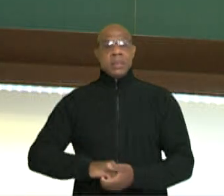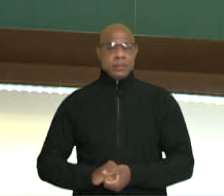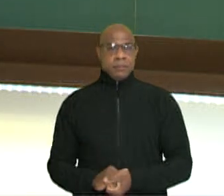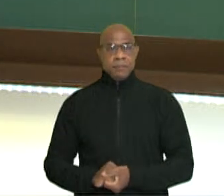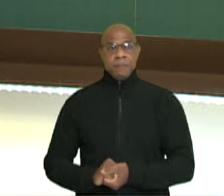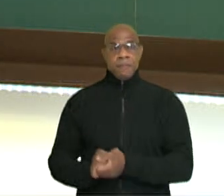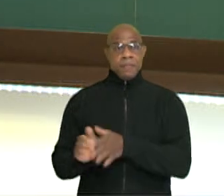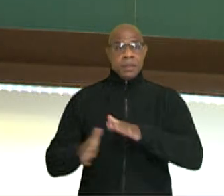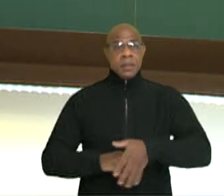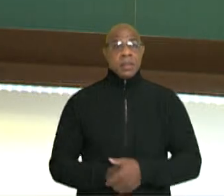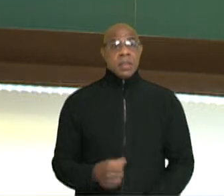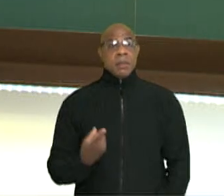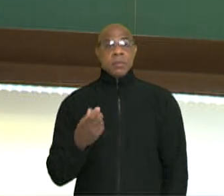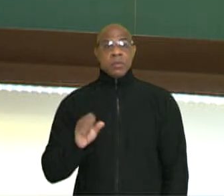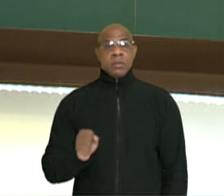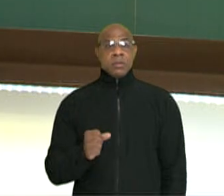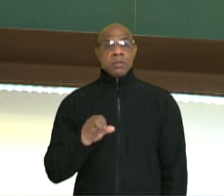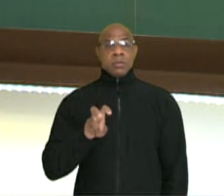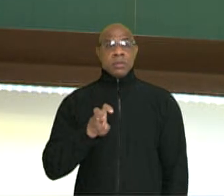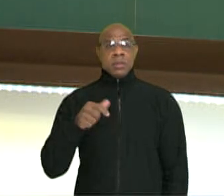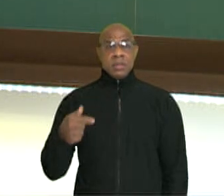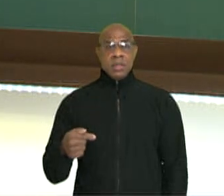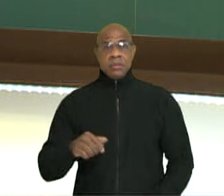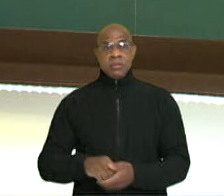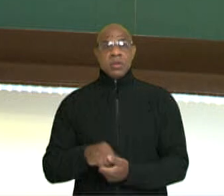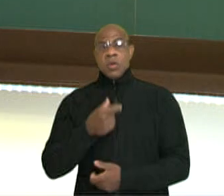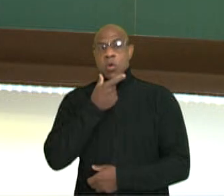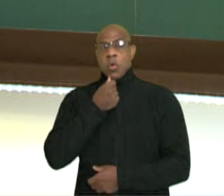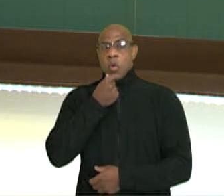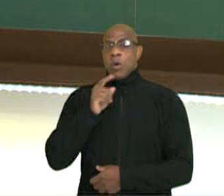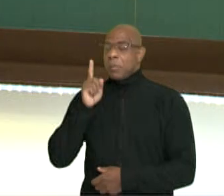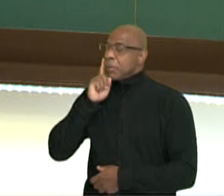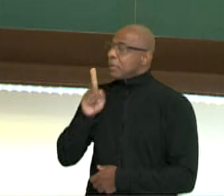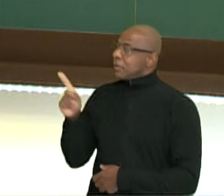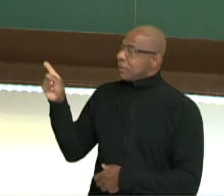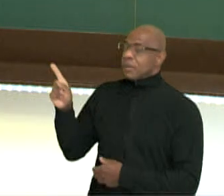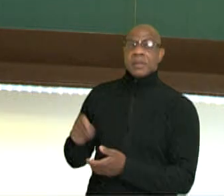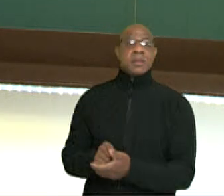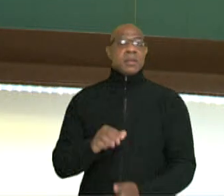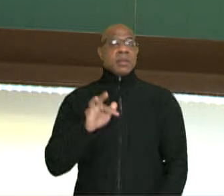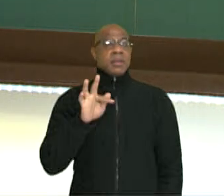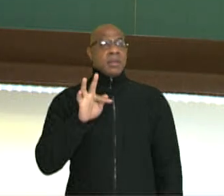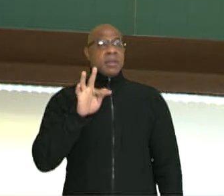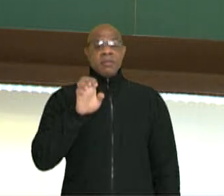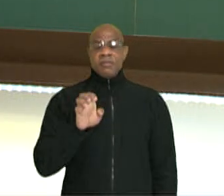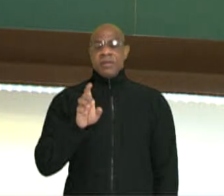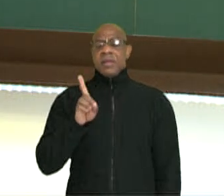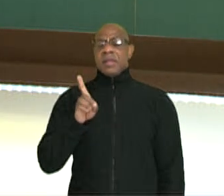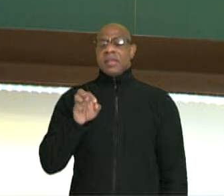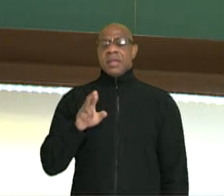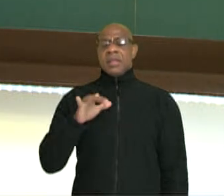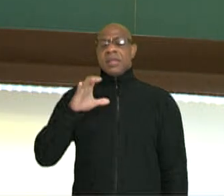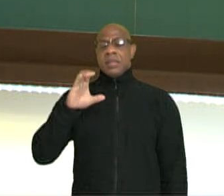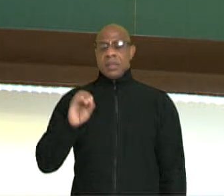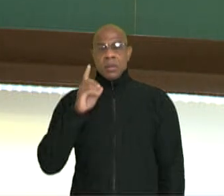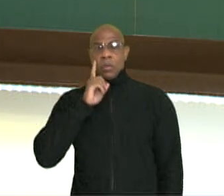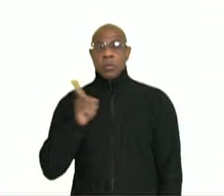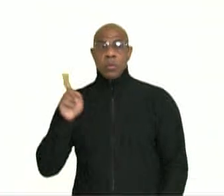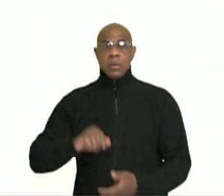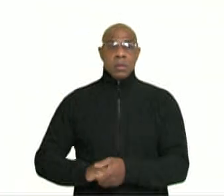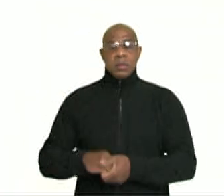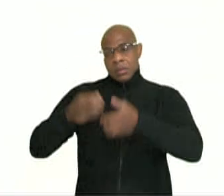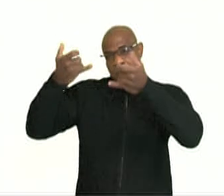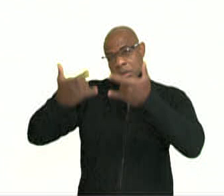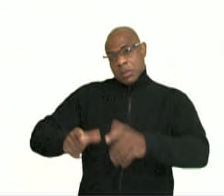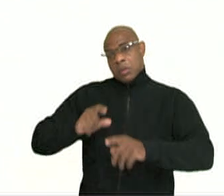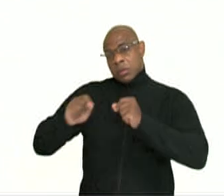Em 1857, o químico Frédéric Auguste Kekulé introduziu o conceito de valência ao postular